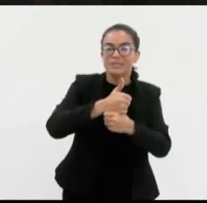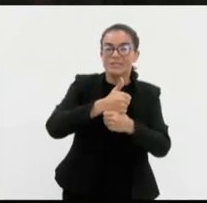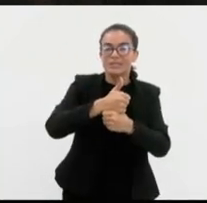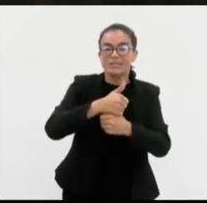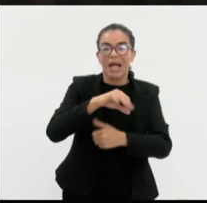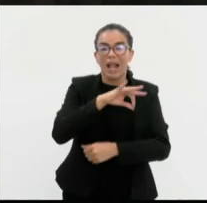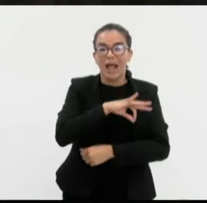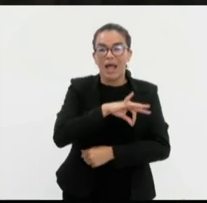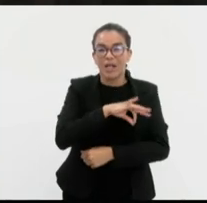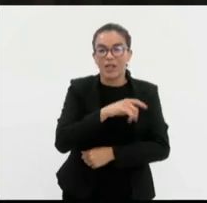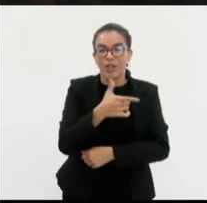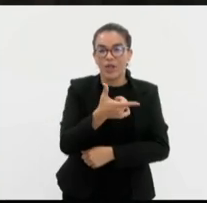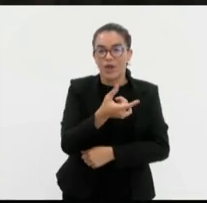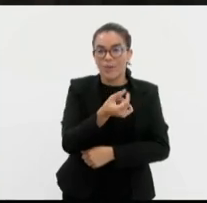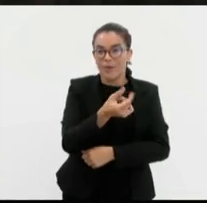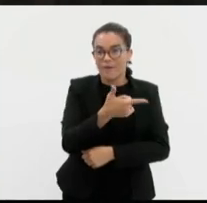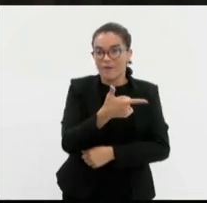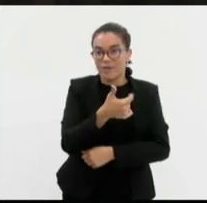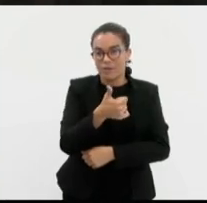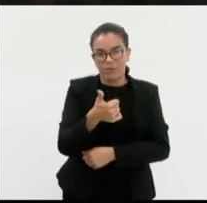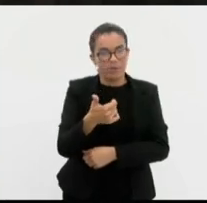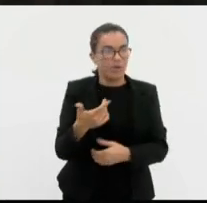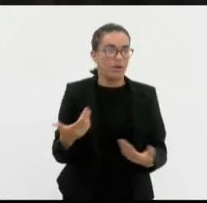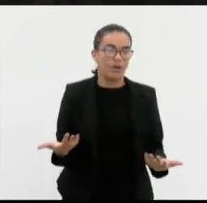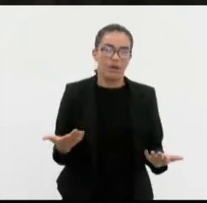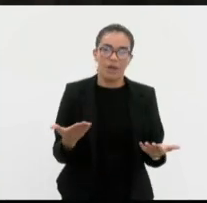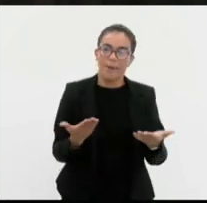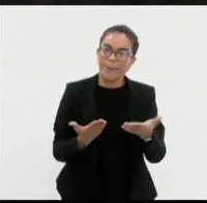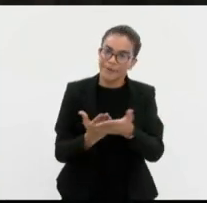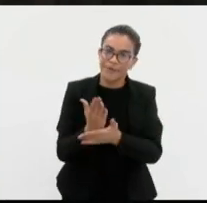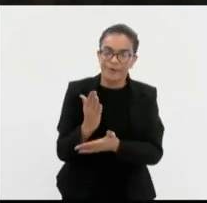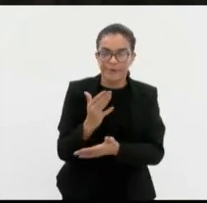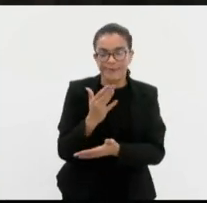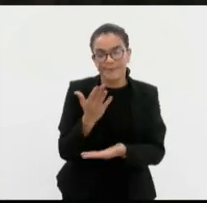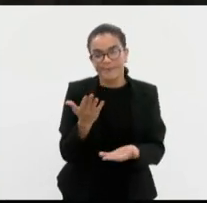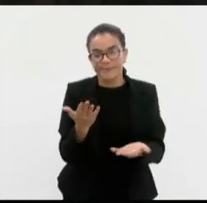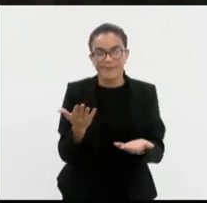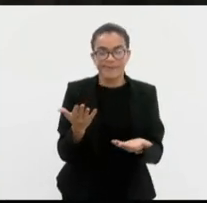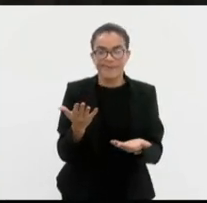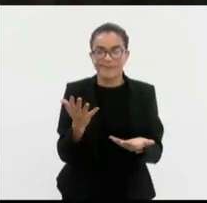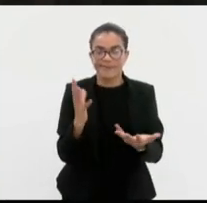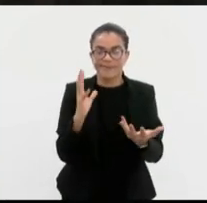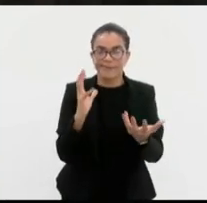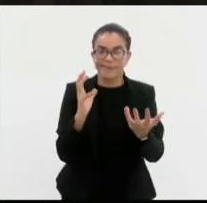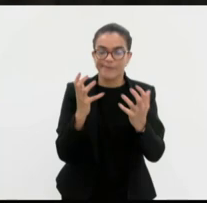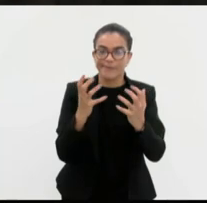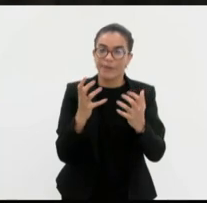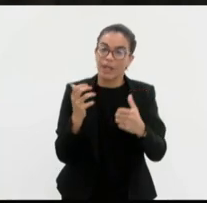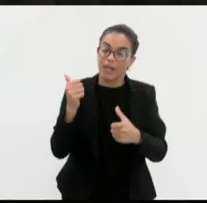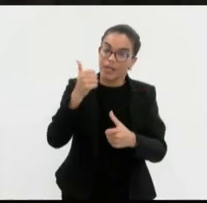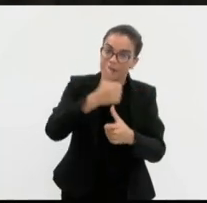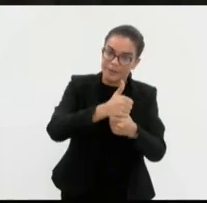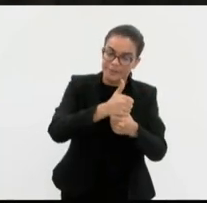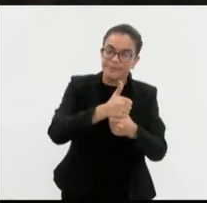21 e é claro que a casa aprovou e ele fez essa